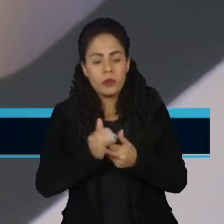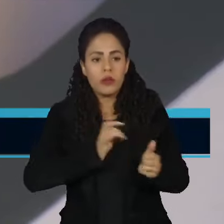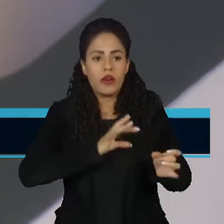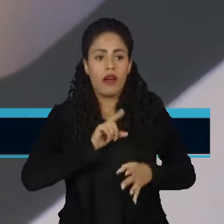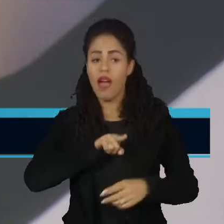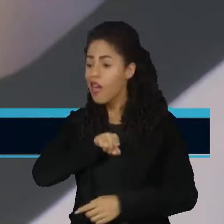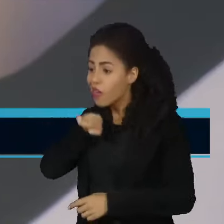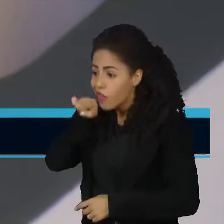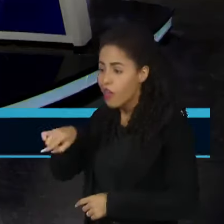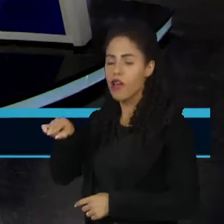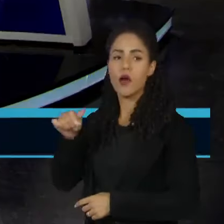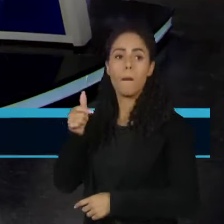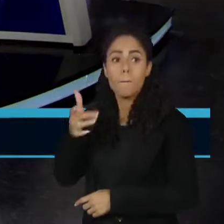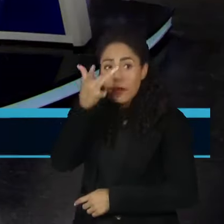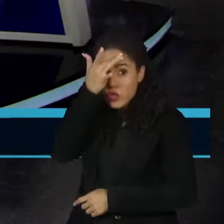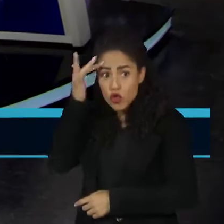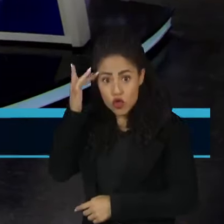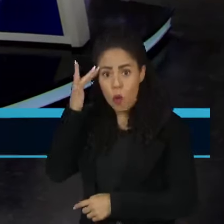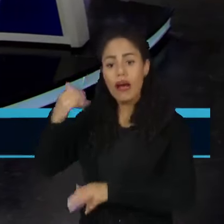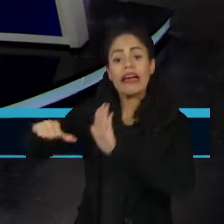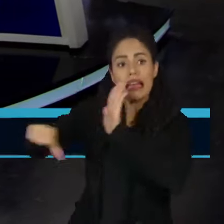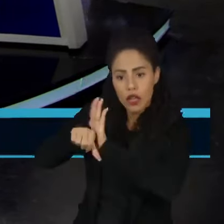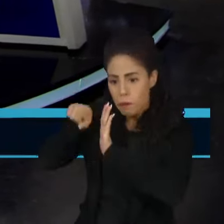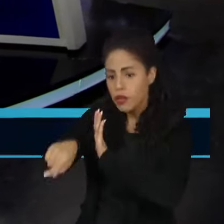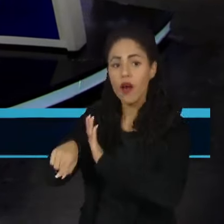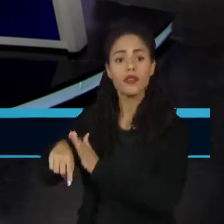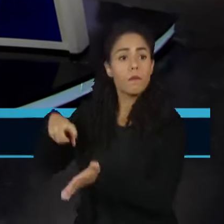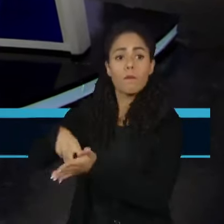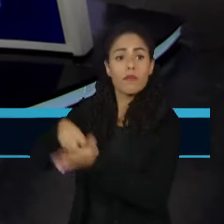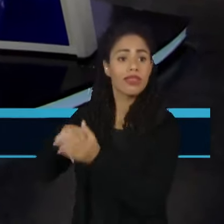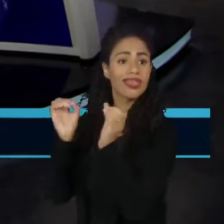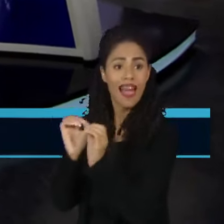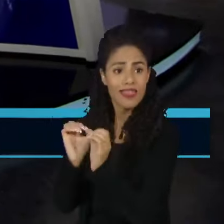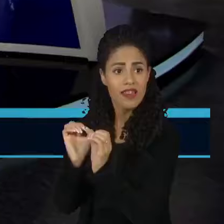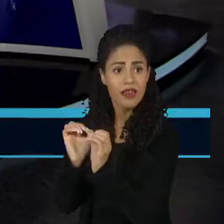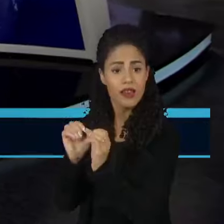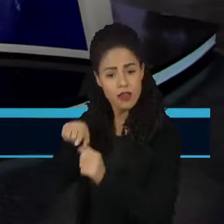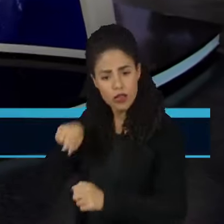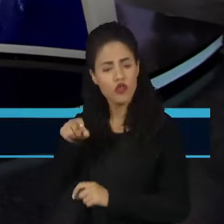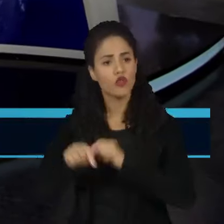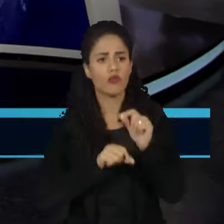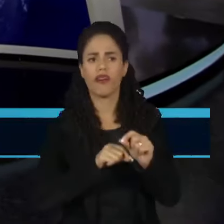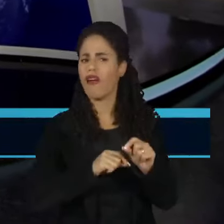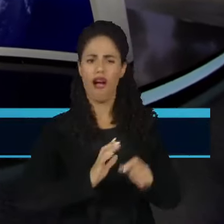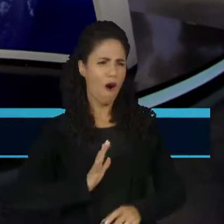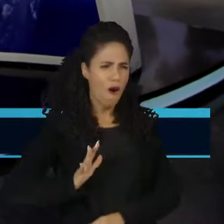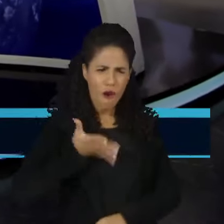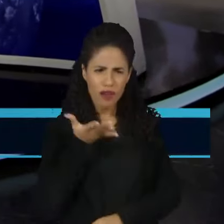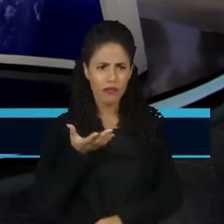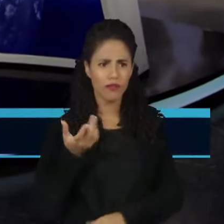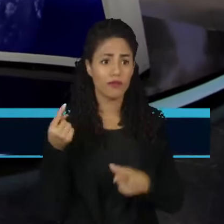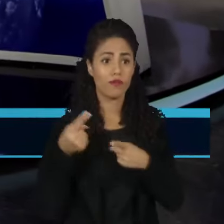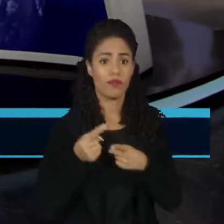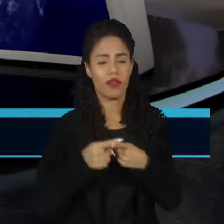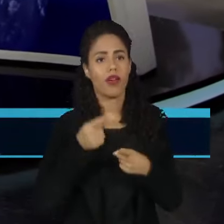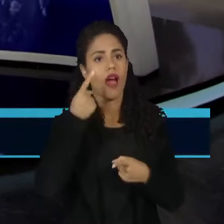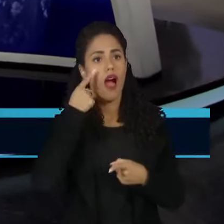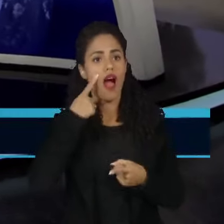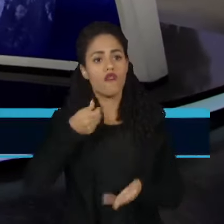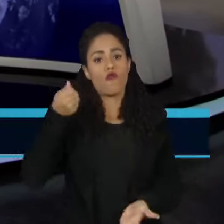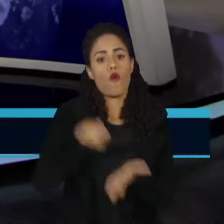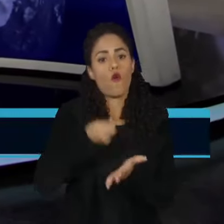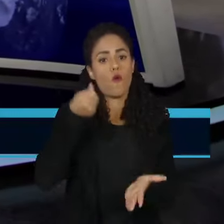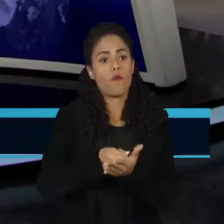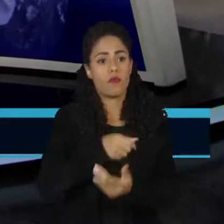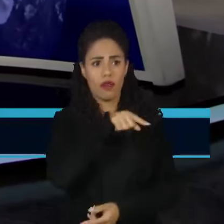agressor sexual não será punido. Então, a gente está diante de um ato perverso. Primeiro, eu vou obrigar